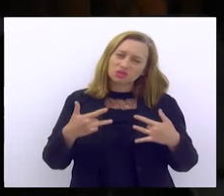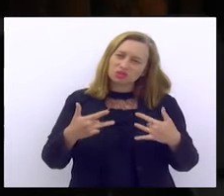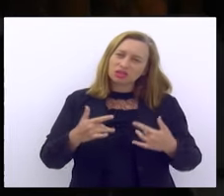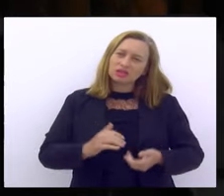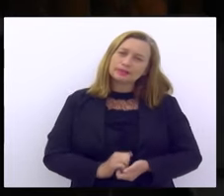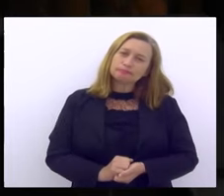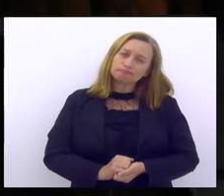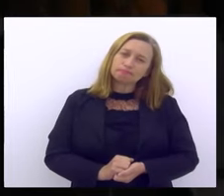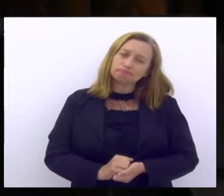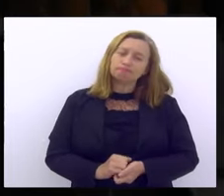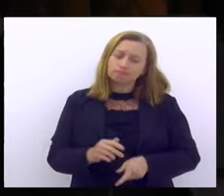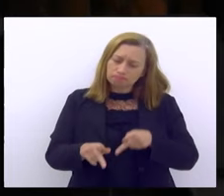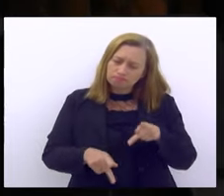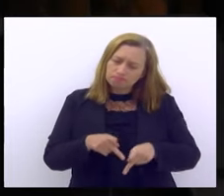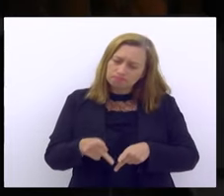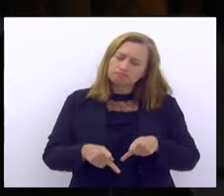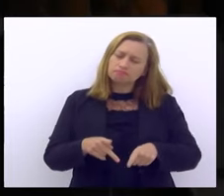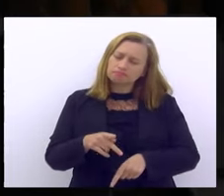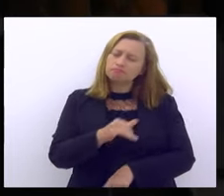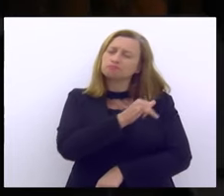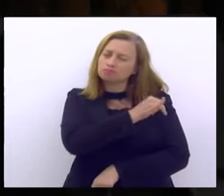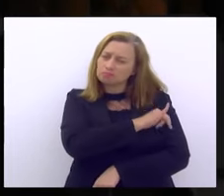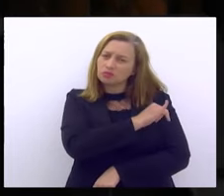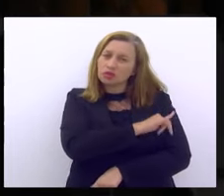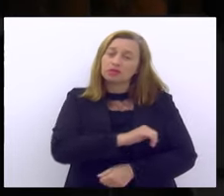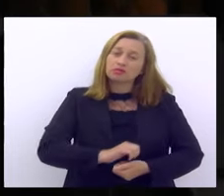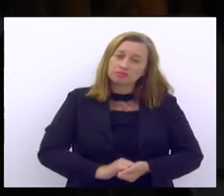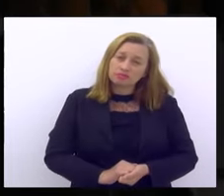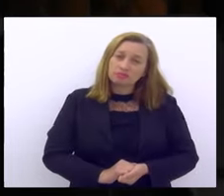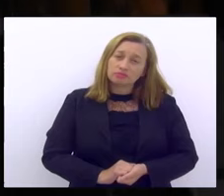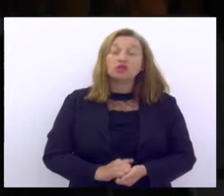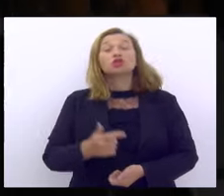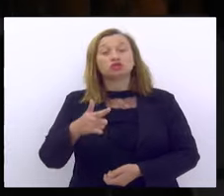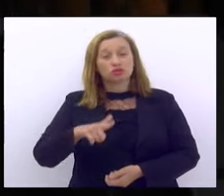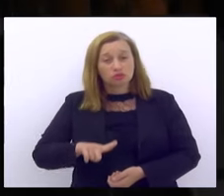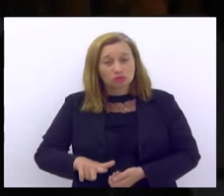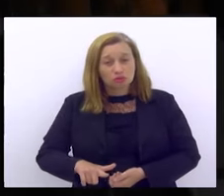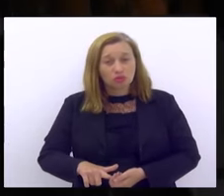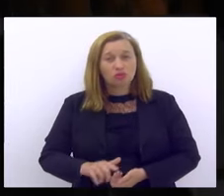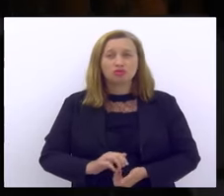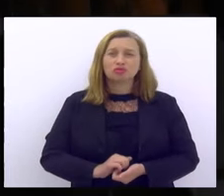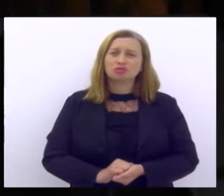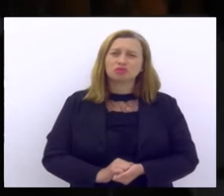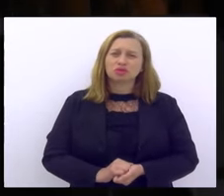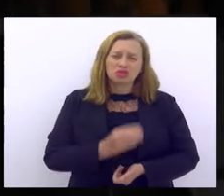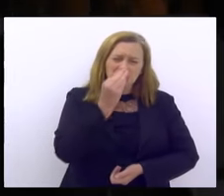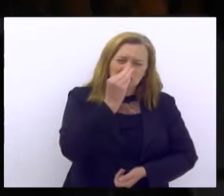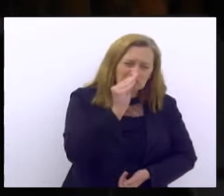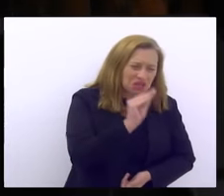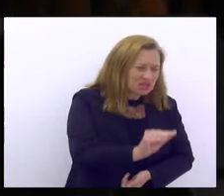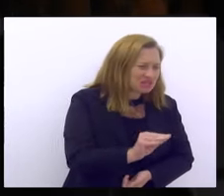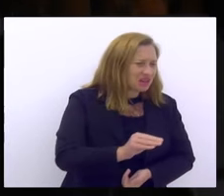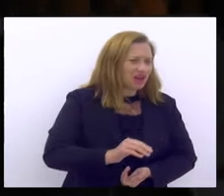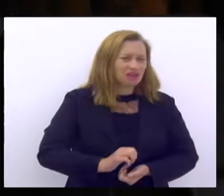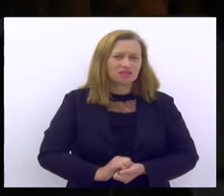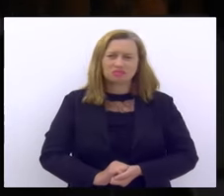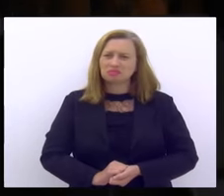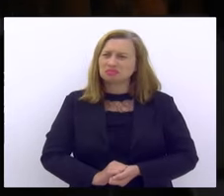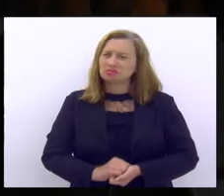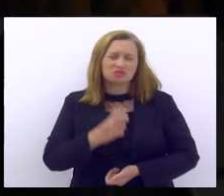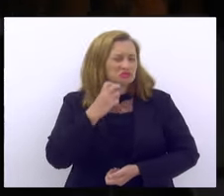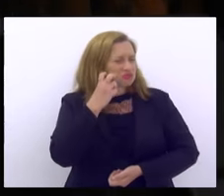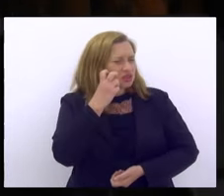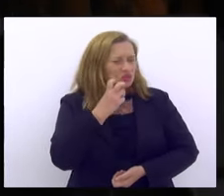com o cidadão carioca que foi, mais uma vez, desrespeitado, ultrajado,